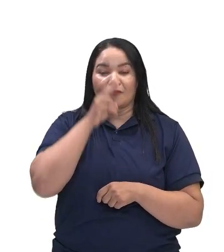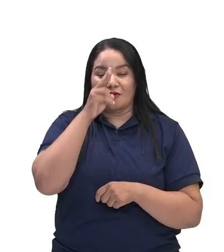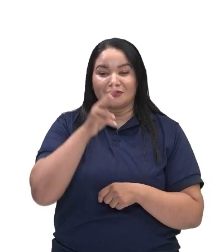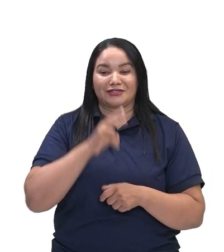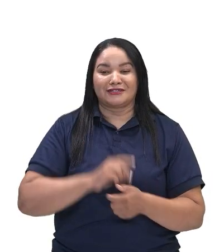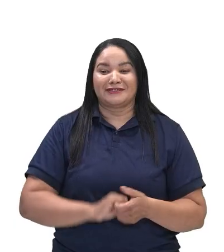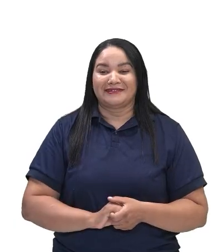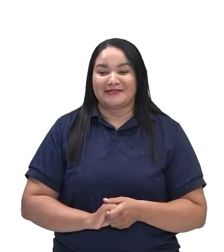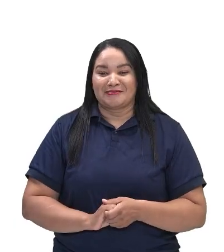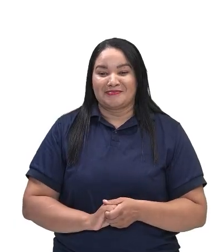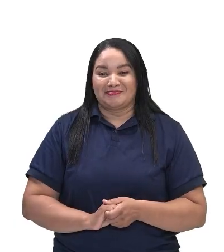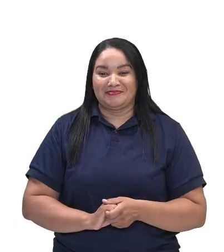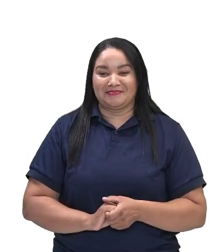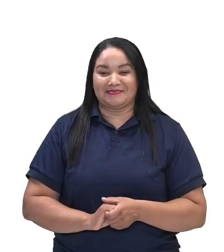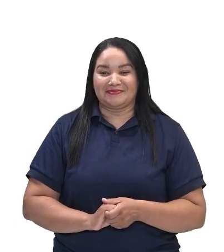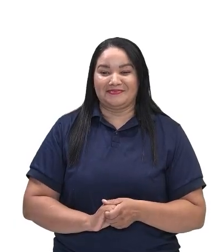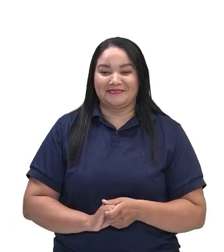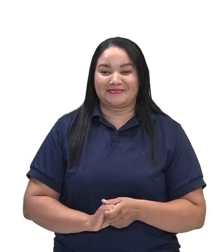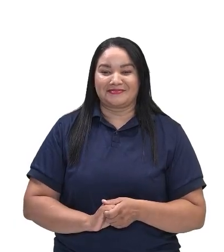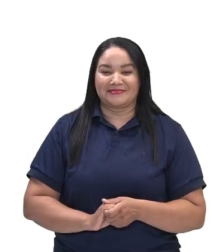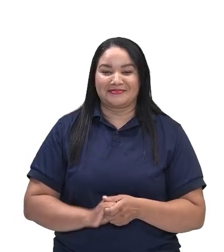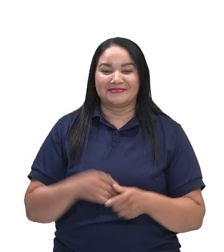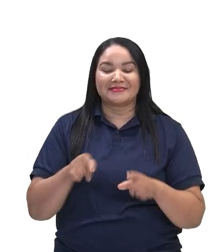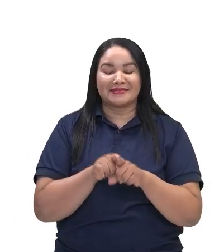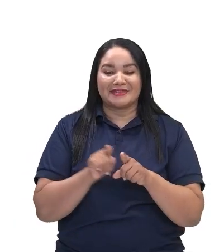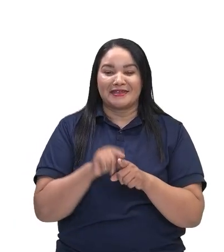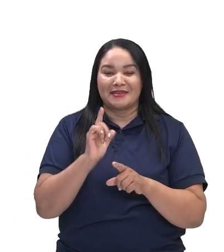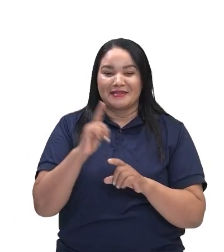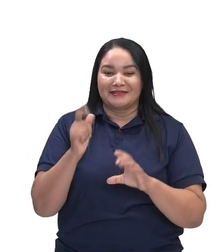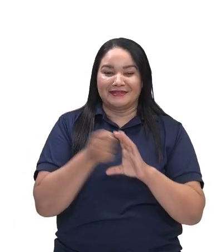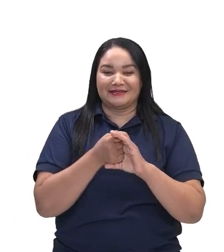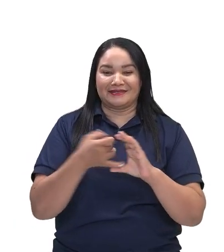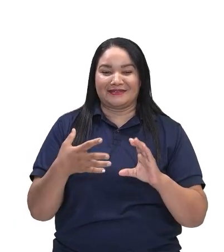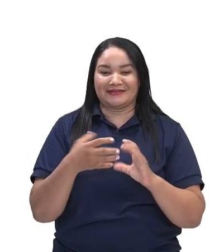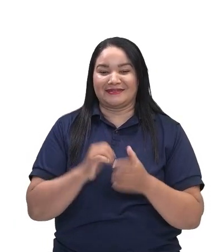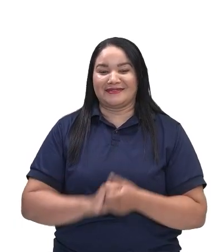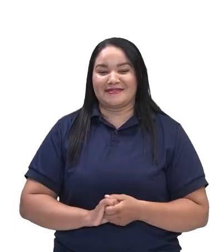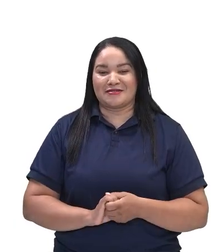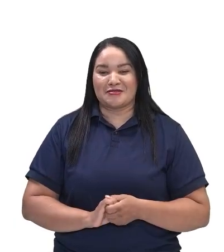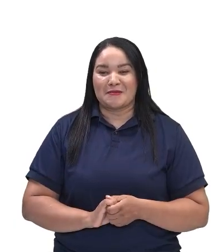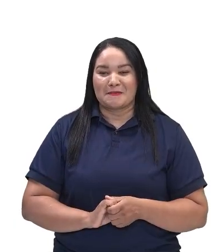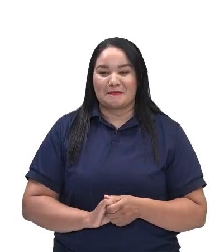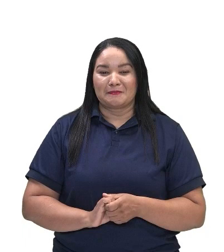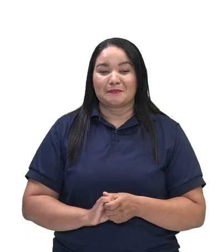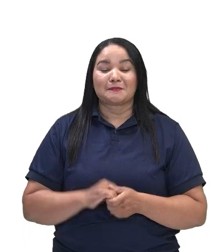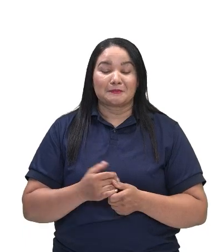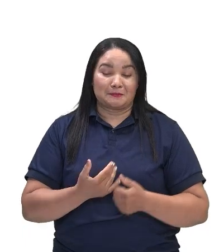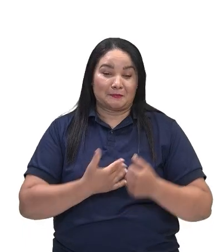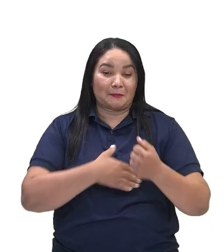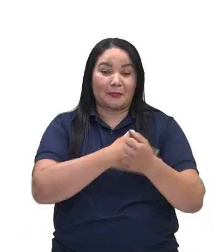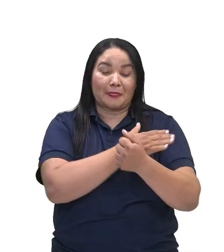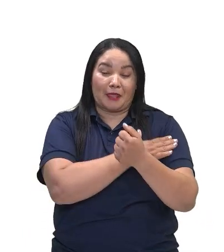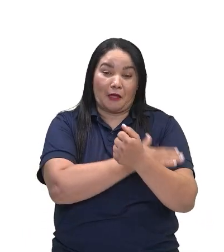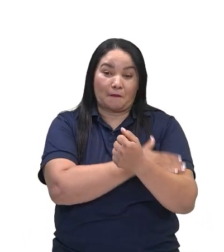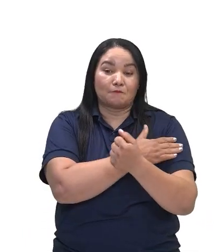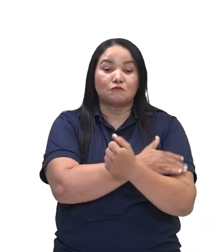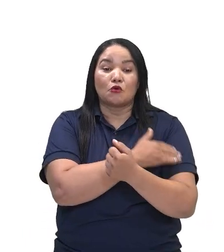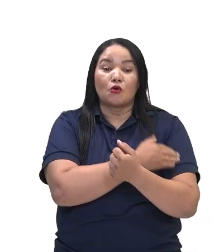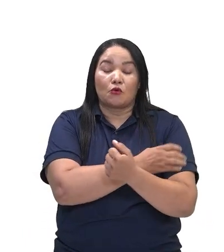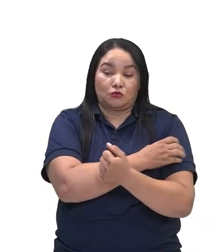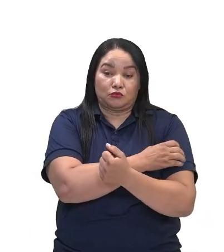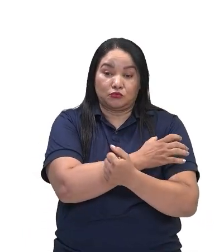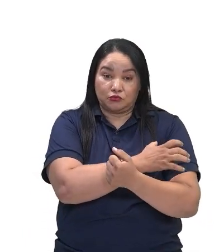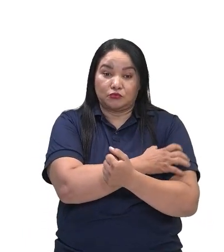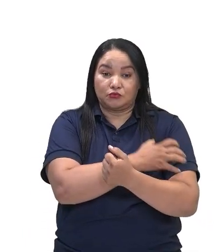gente tem outras características, né, que a gente vai ver aí, que é o aumento da massa muscular. Então, essa